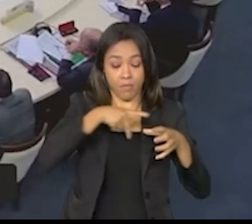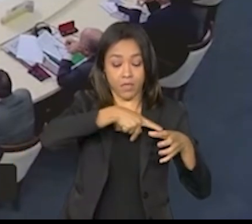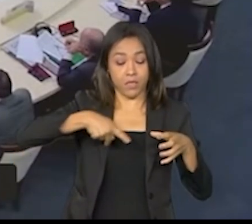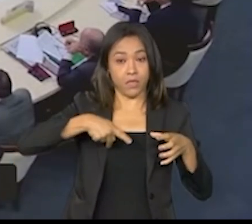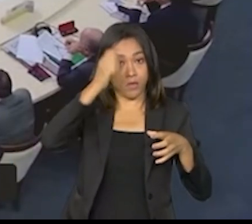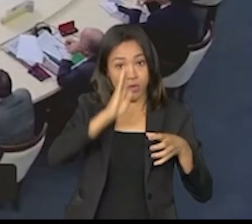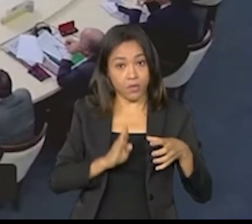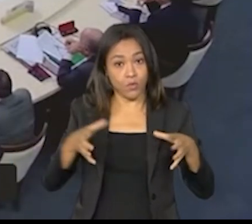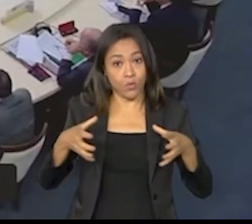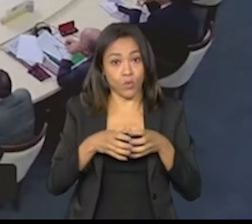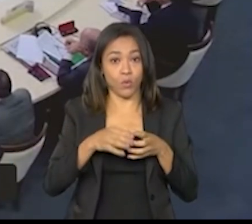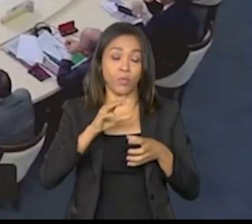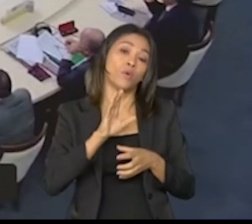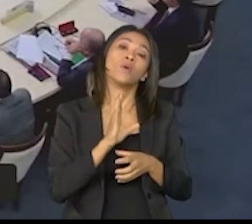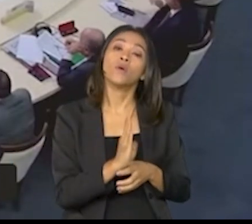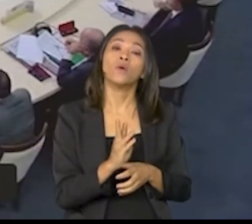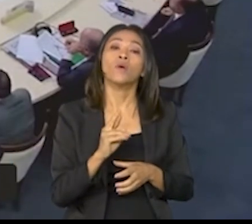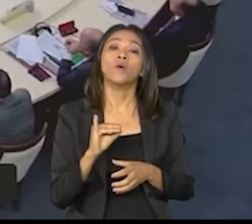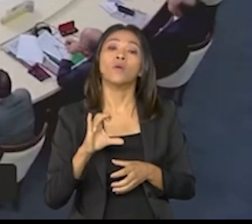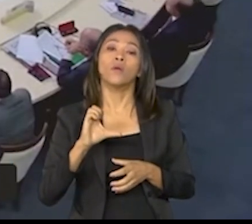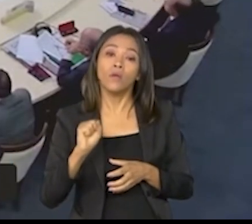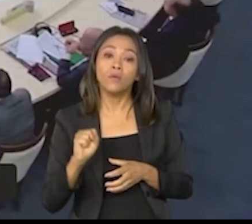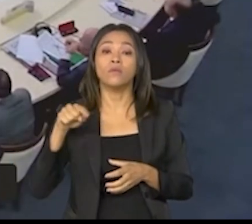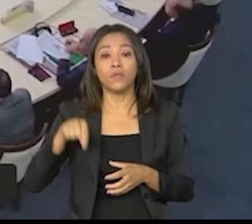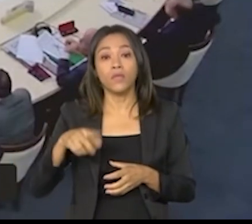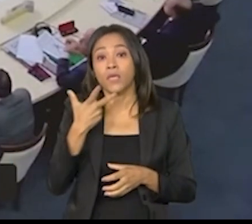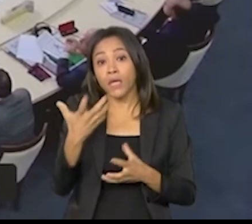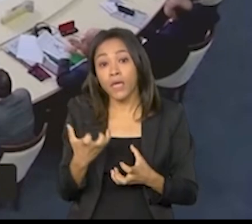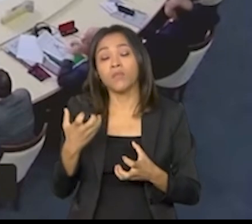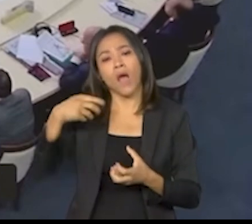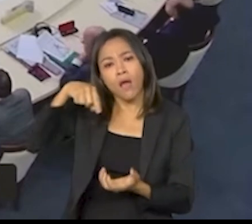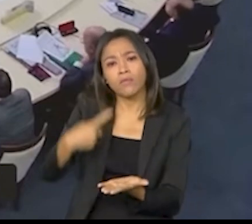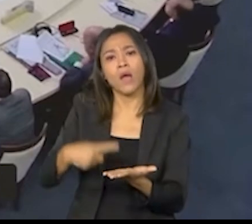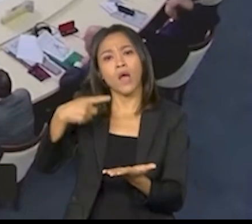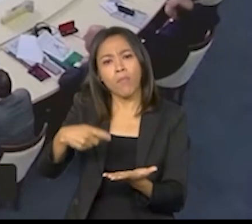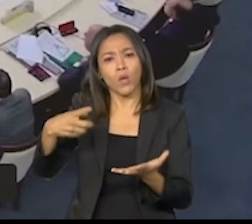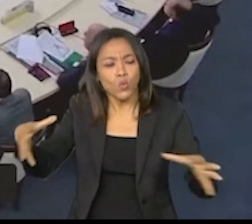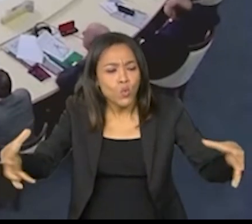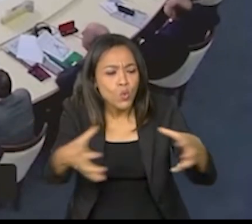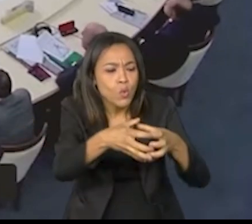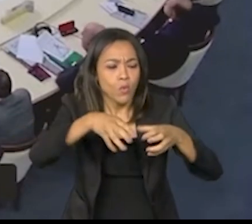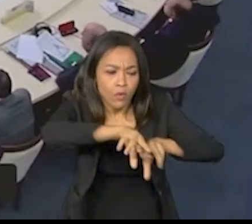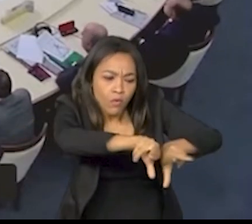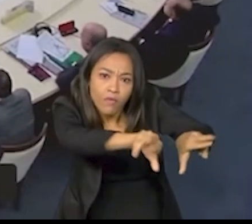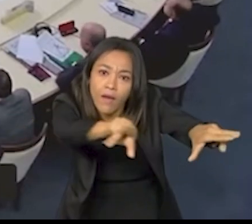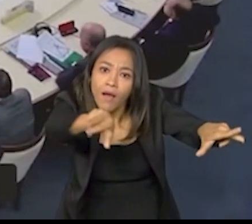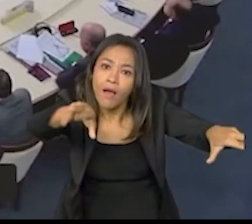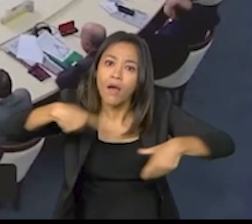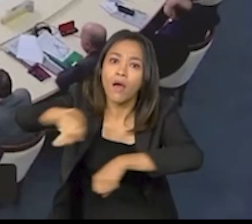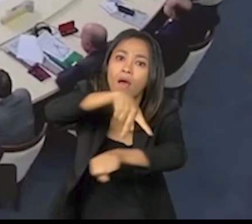Bricks queremos reafirmar a vocação do bloco na luta por um mundo multipolar e por relações menos